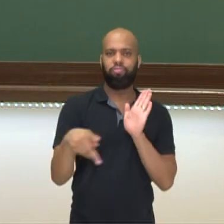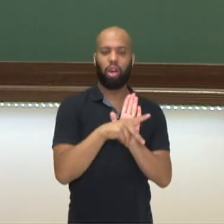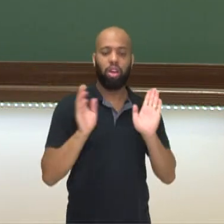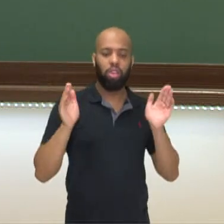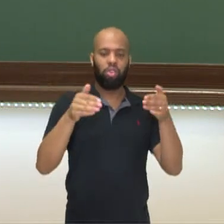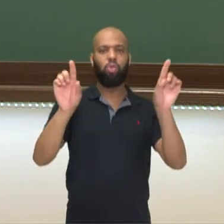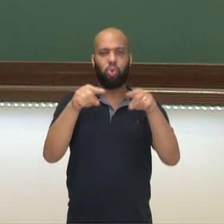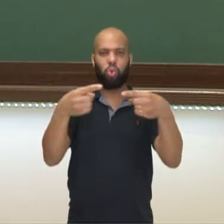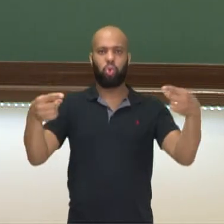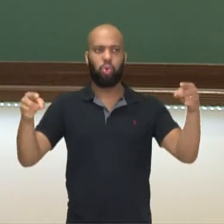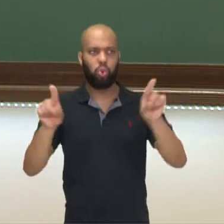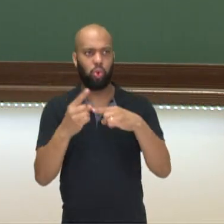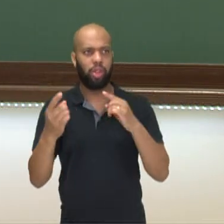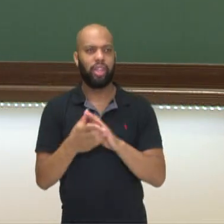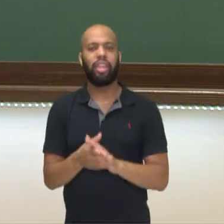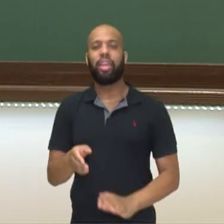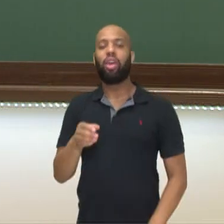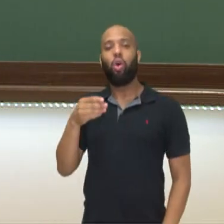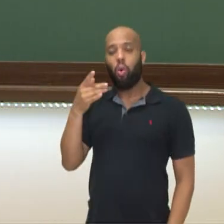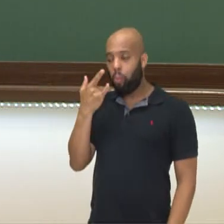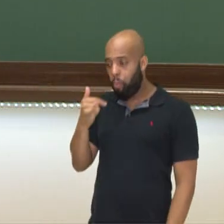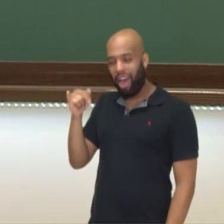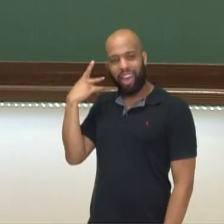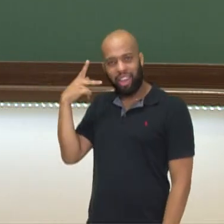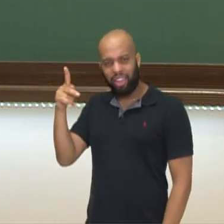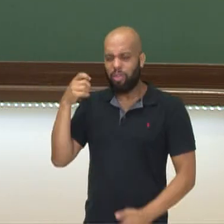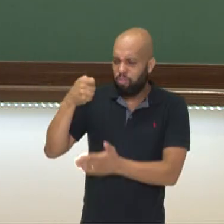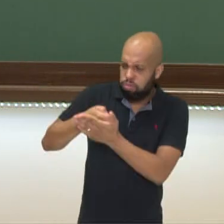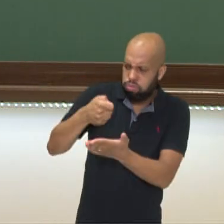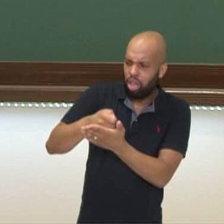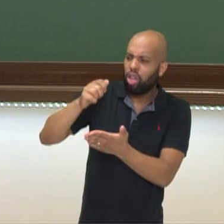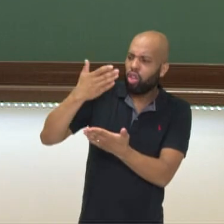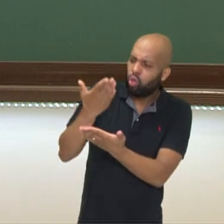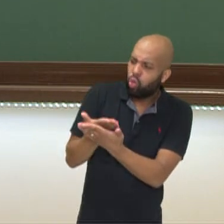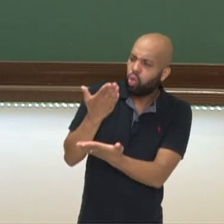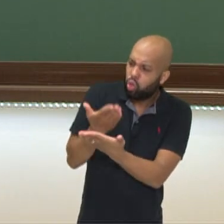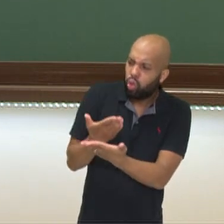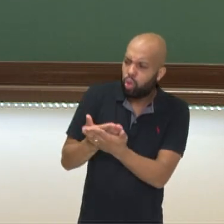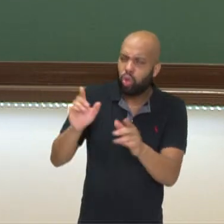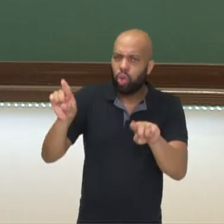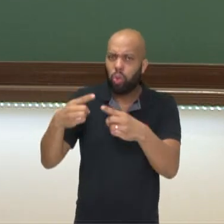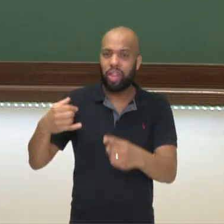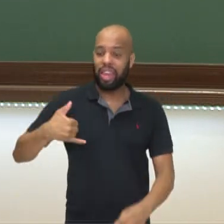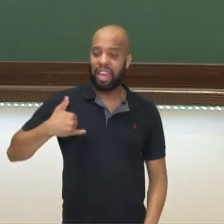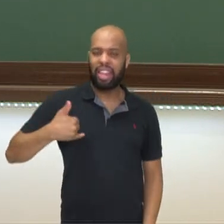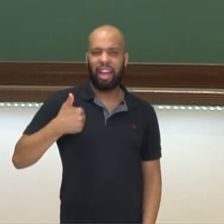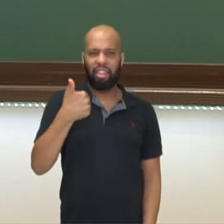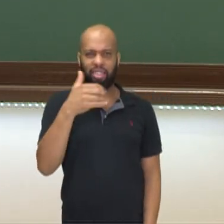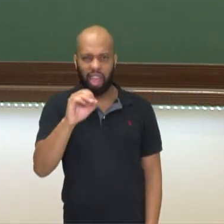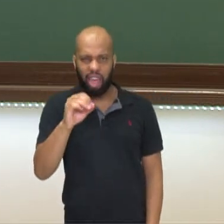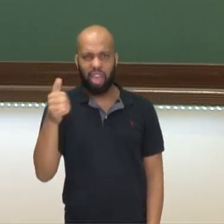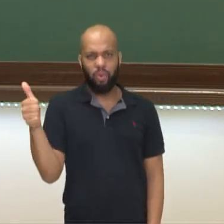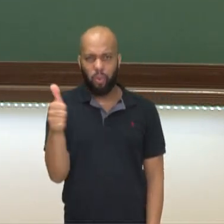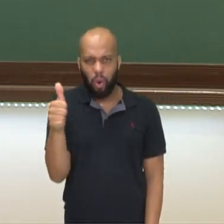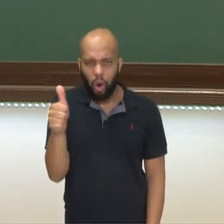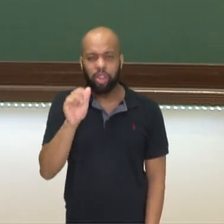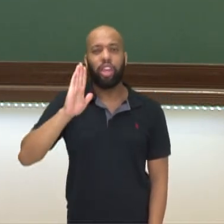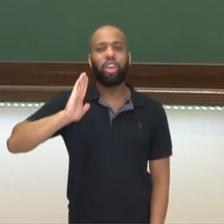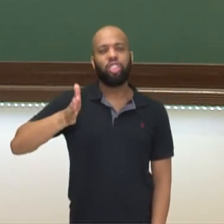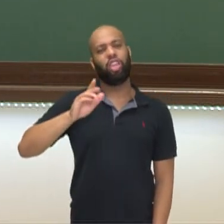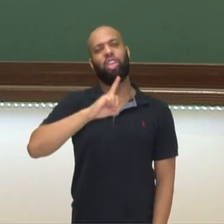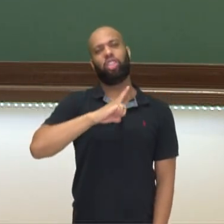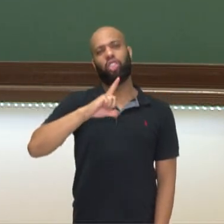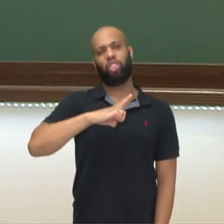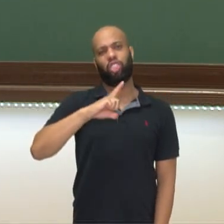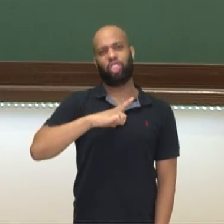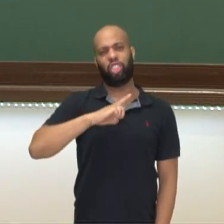seu pai já o obrigava a estudar muito música. Com apenas 10, 11 anos, ele já compunha música,